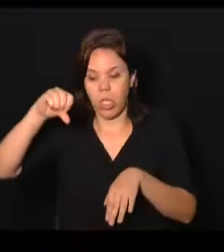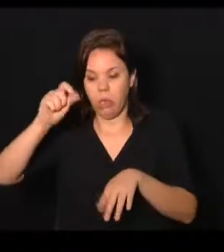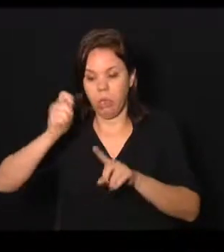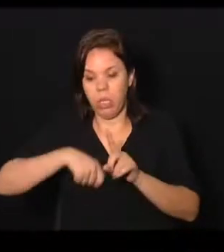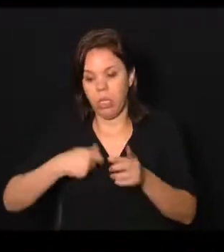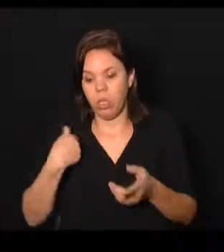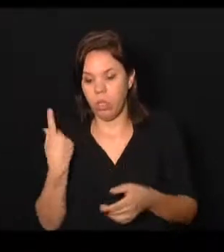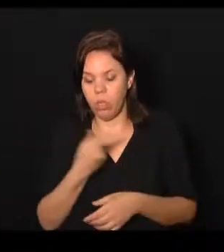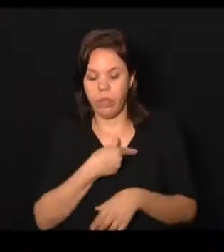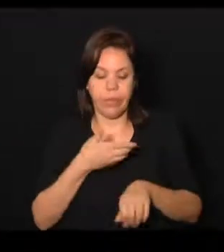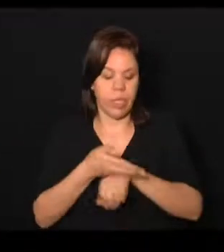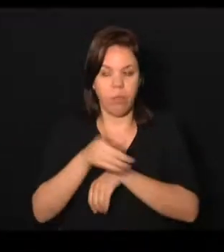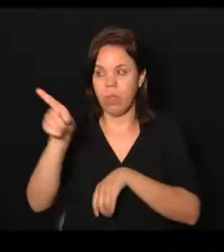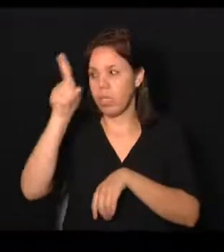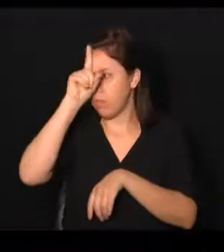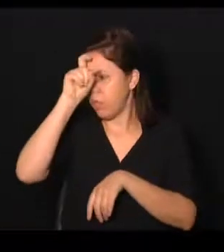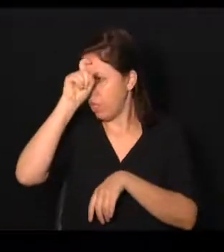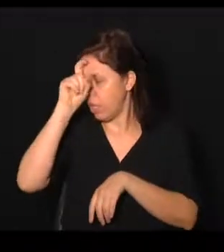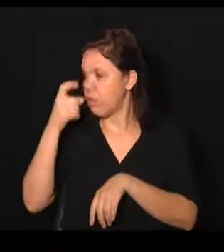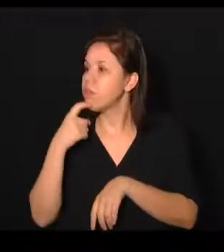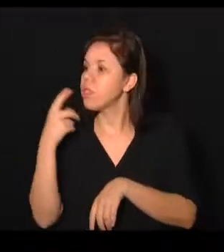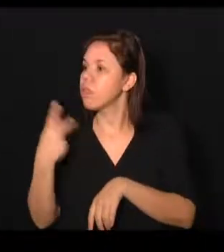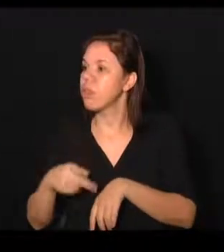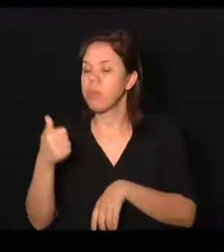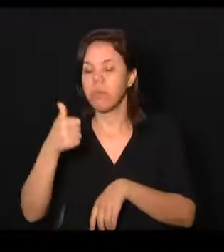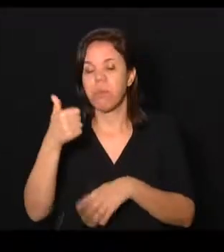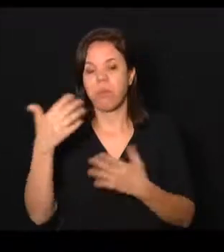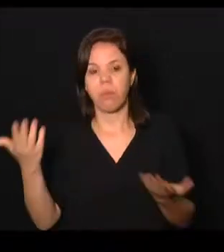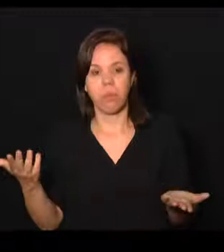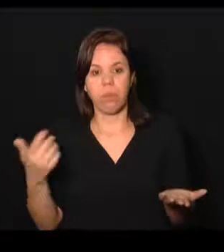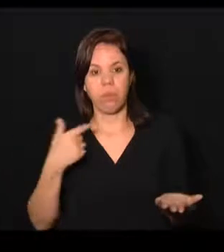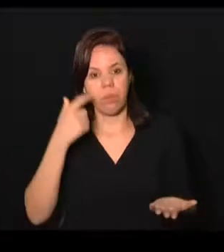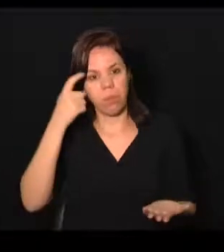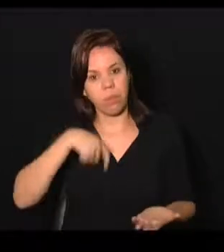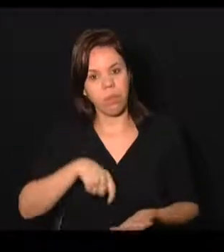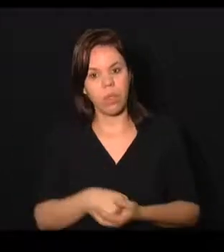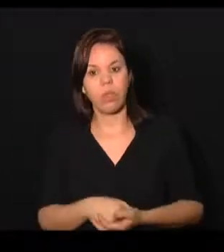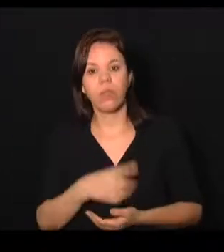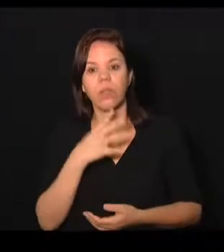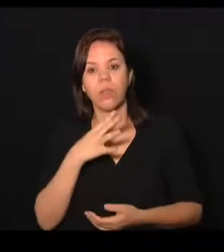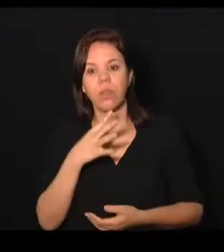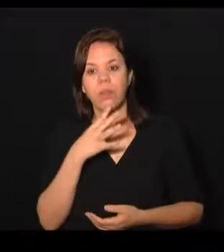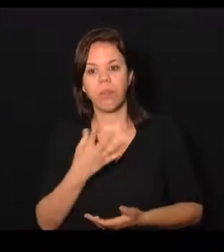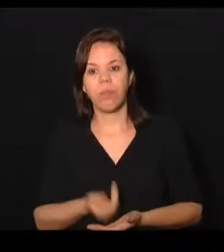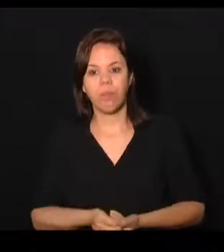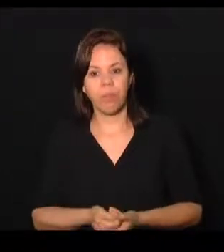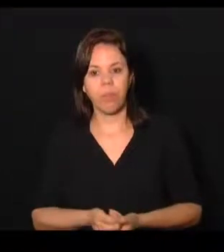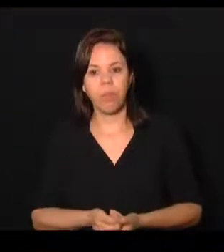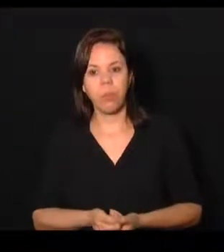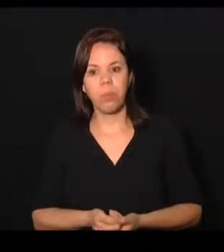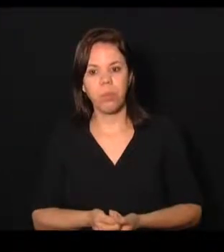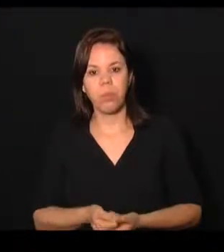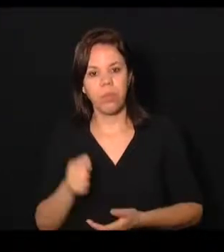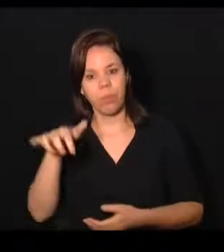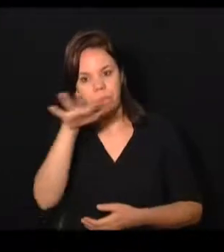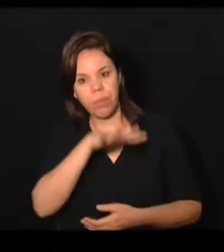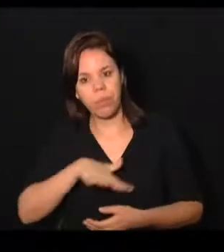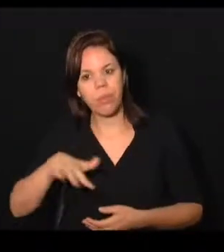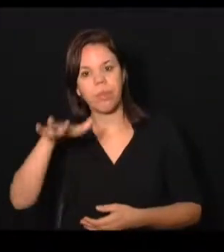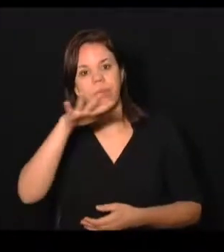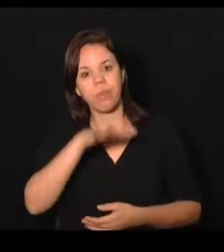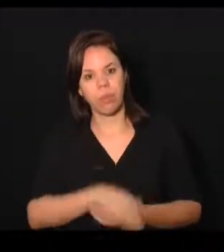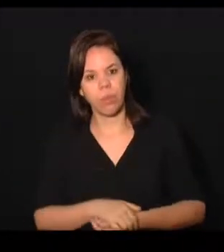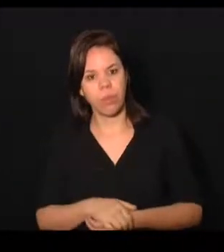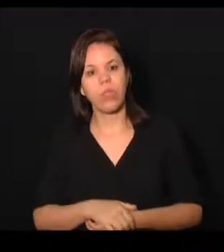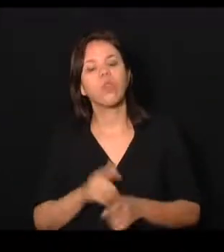aqui a maternidade Campinas e pela primeira vez eu conheci, né, essa área onde